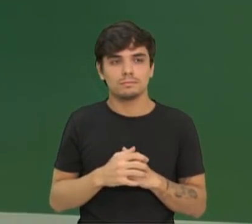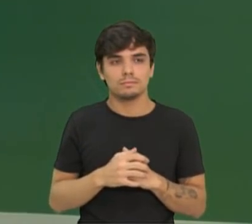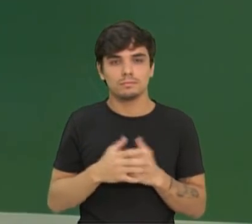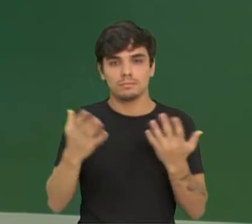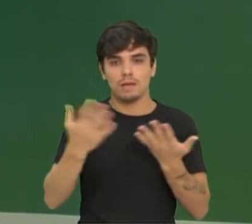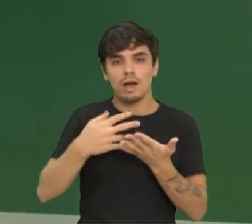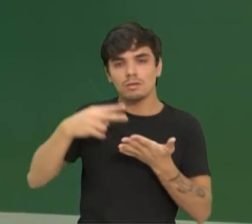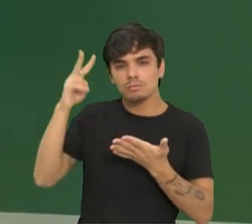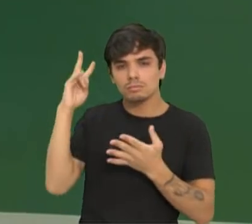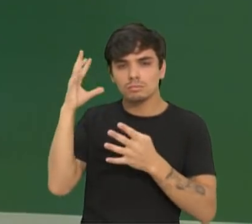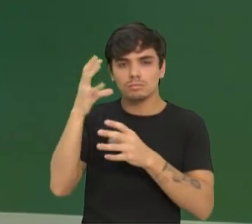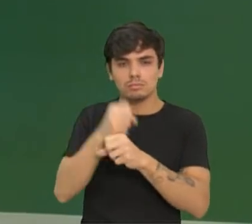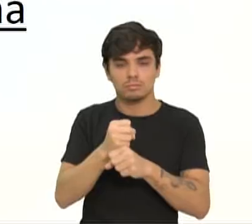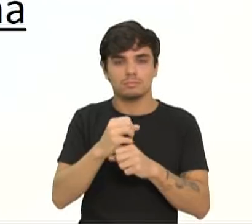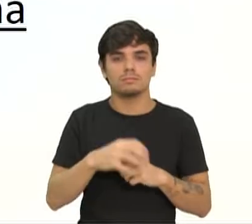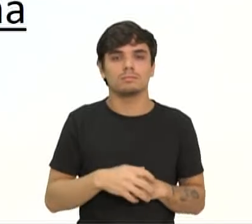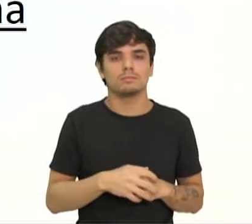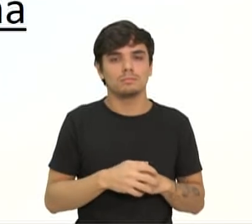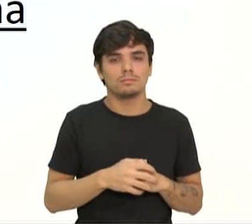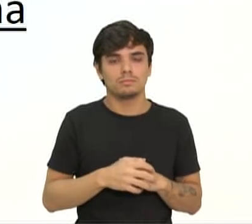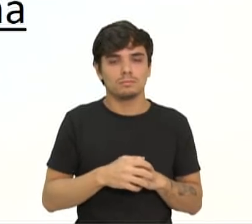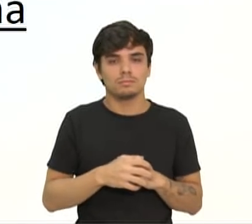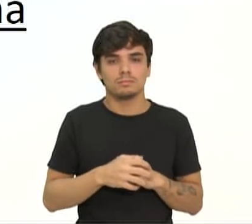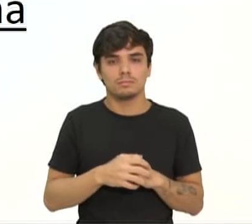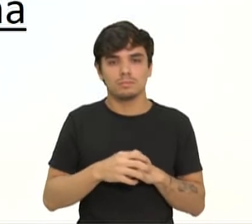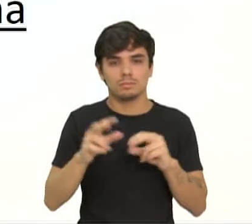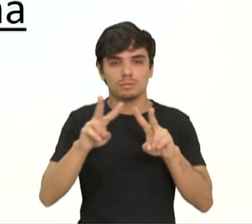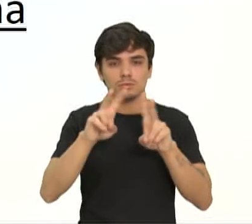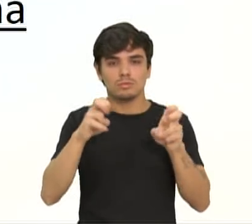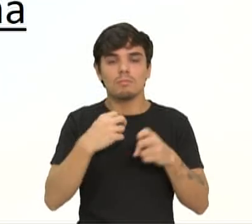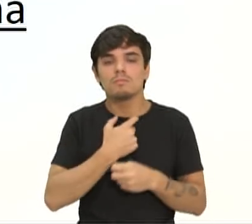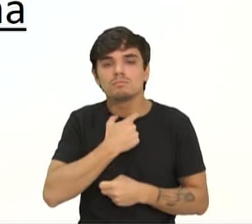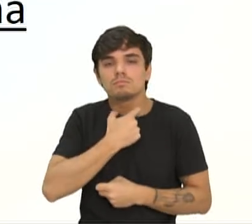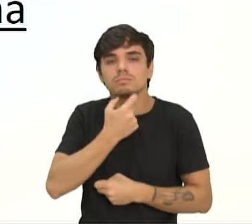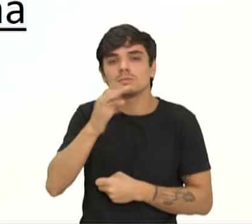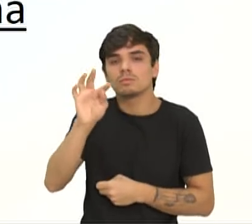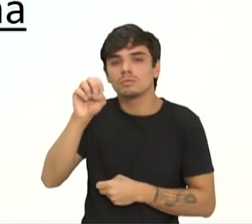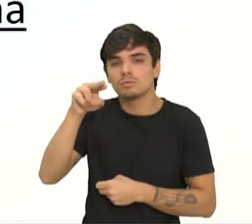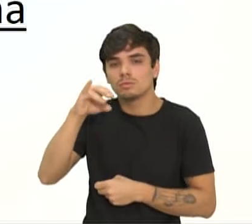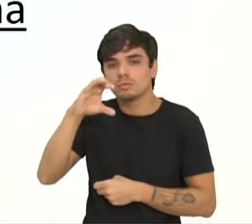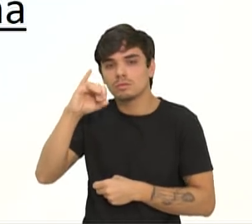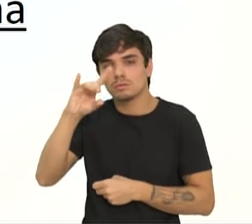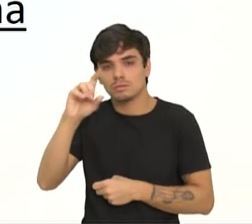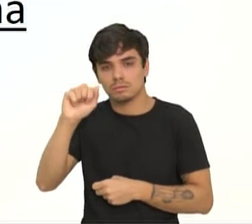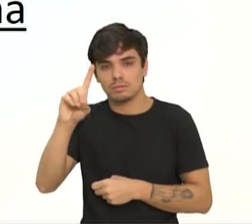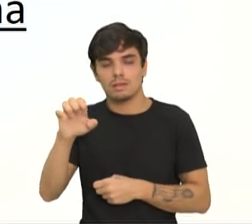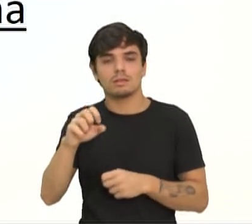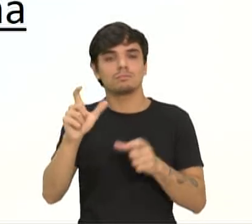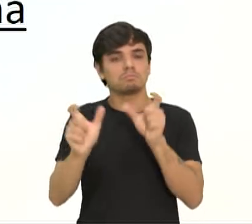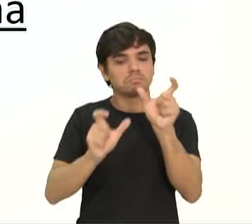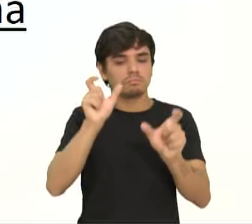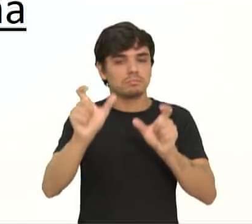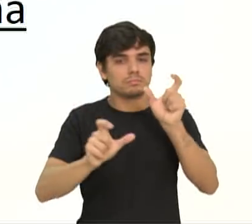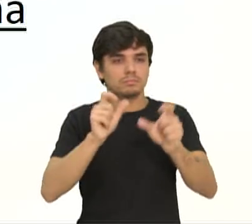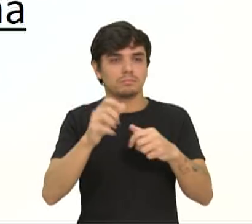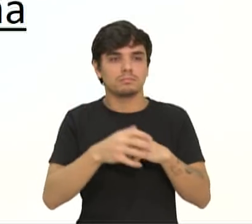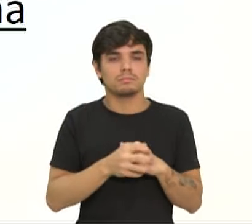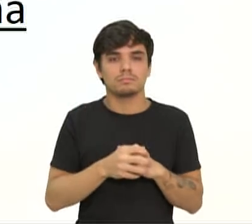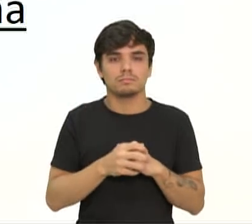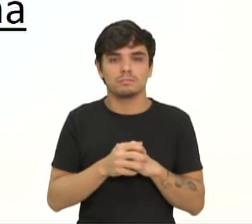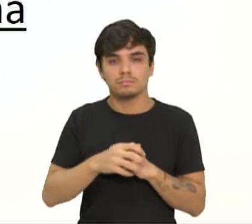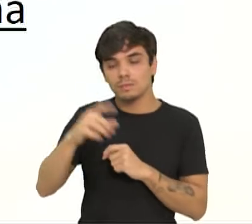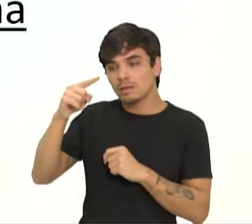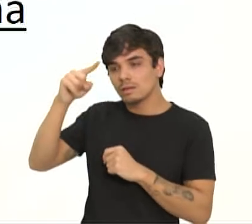Vamos revisar a questão da tonicidade das palavras. Conforme a posição do meu acento prosódico ou do